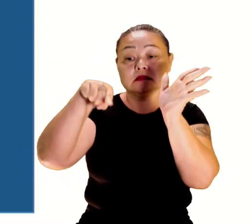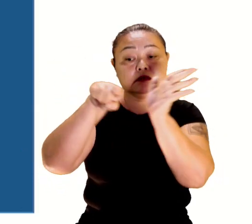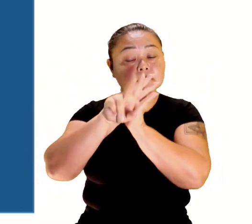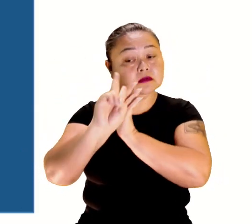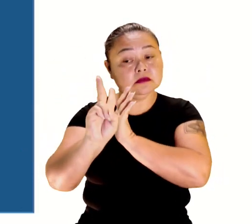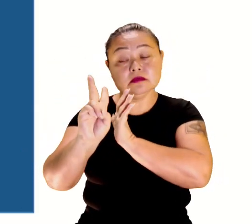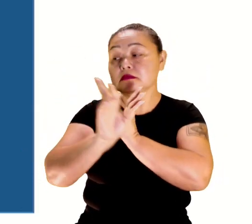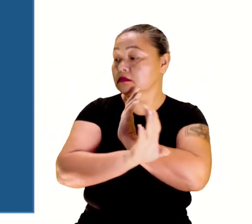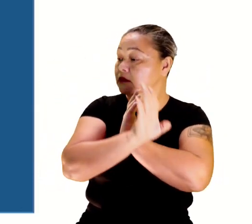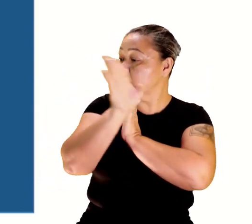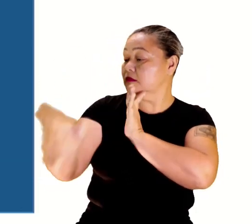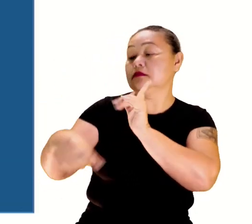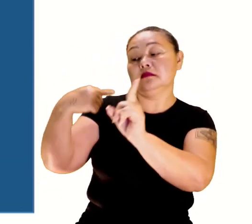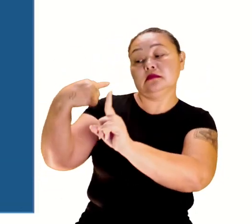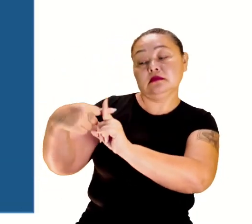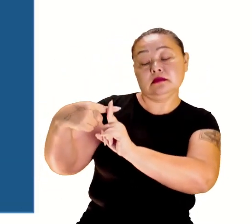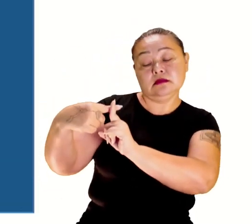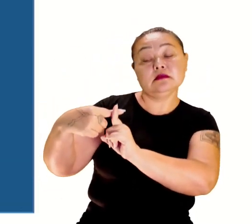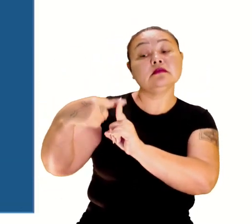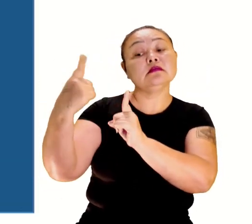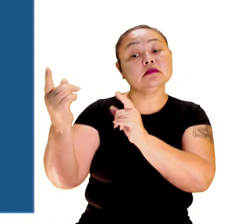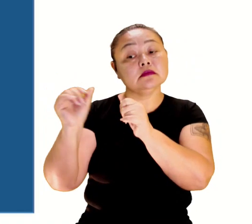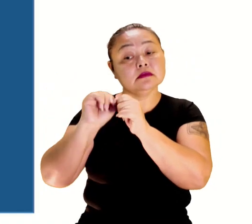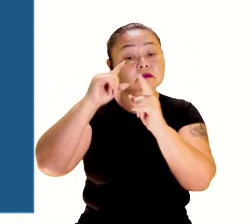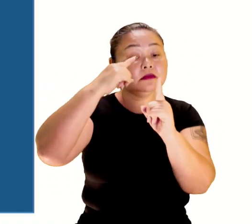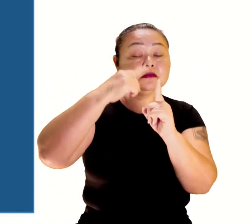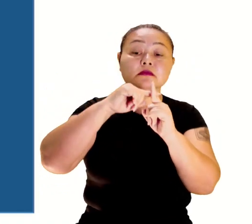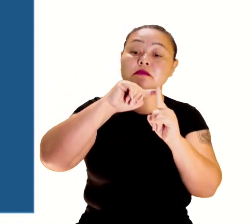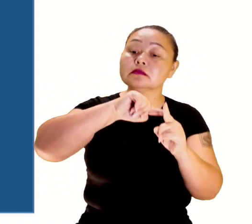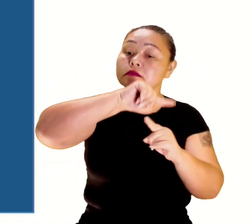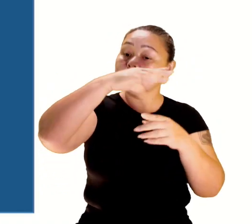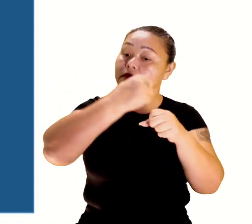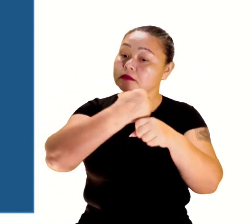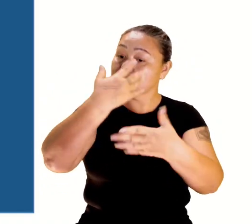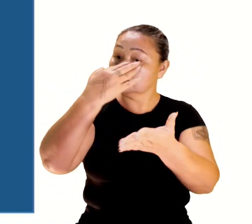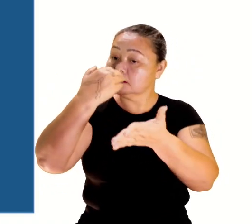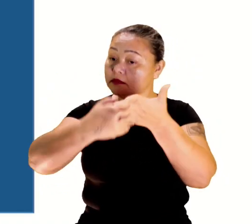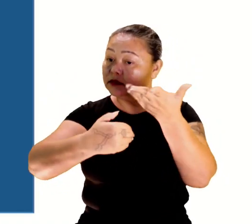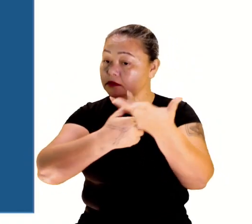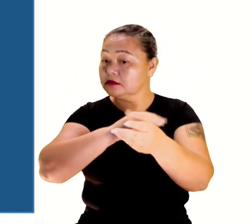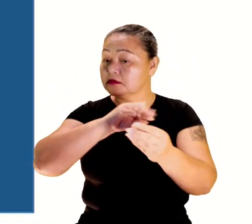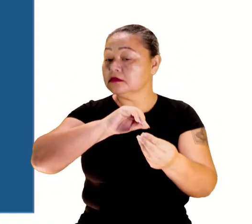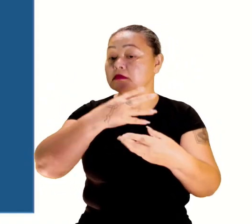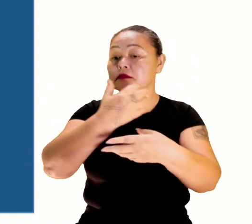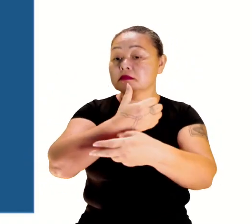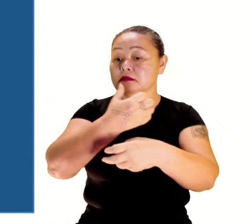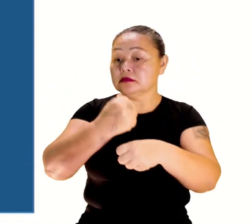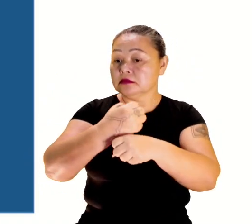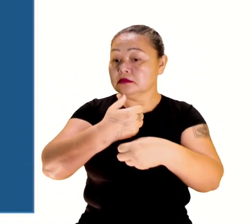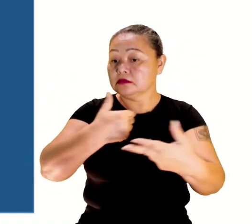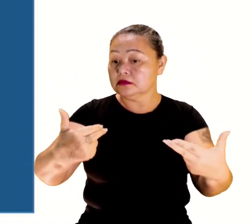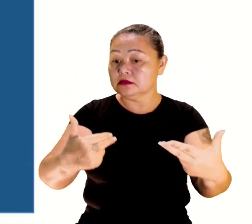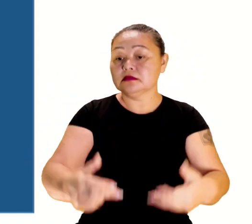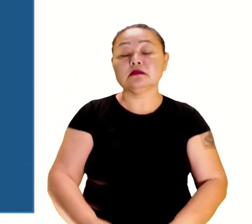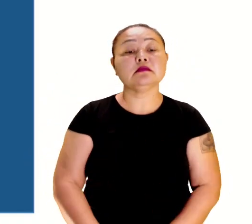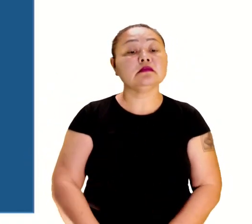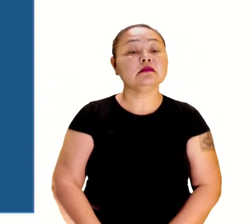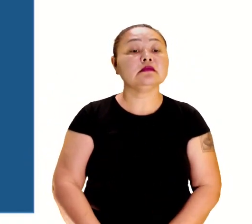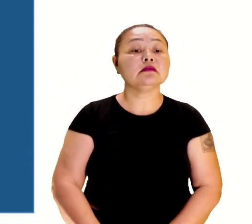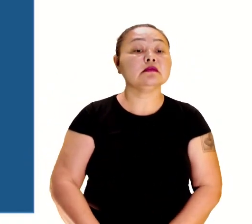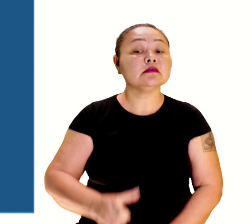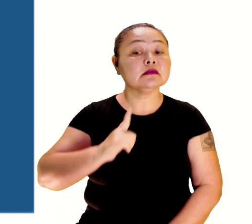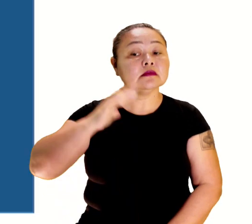para positivo, e sim mudar a operação, tá certo? Beleza. Tranquilo? É uma parte teórica, mas que